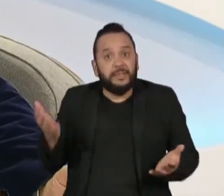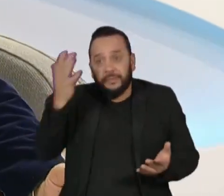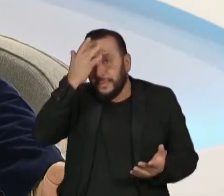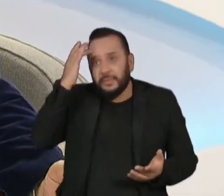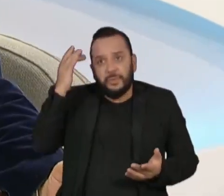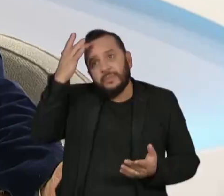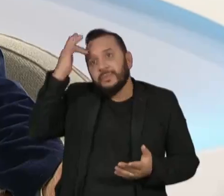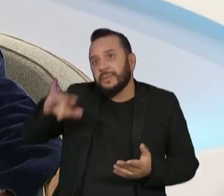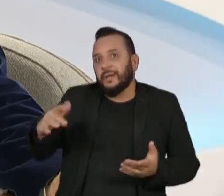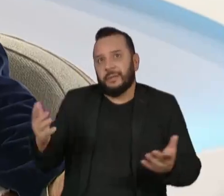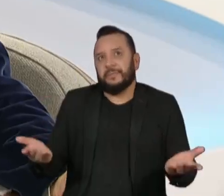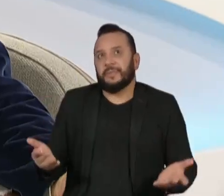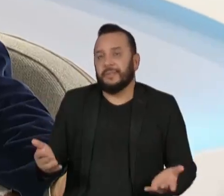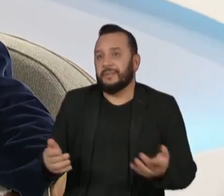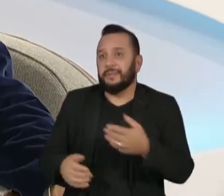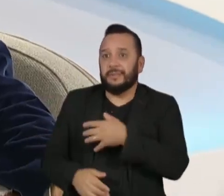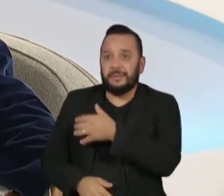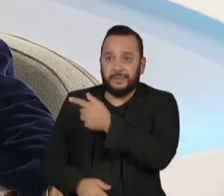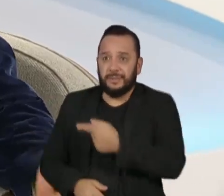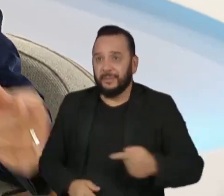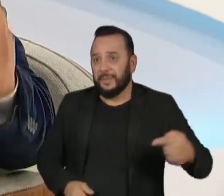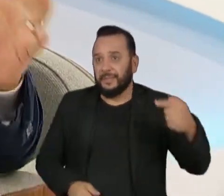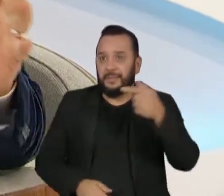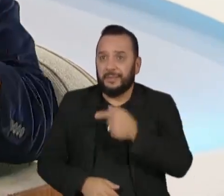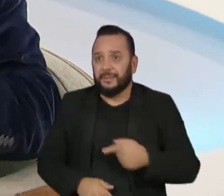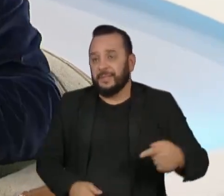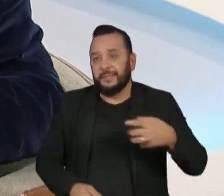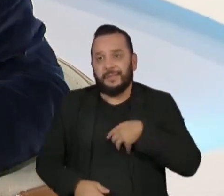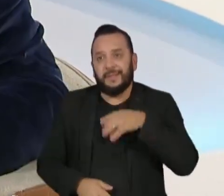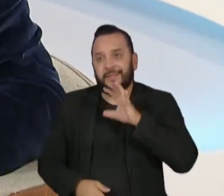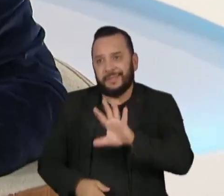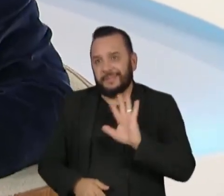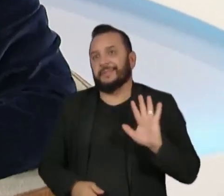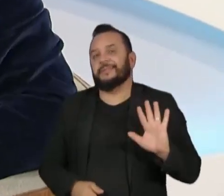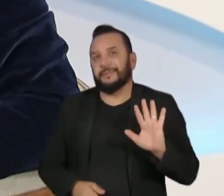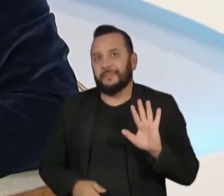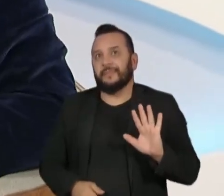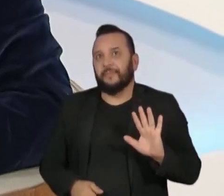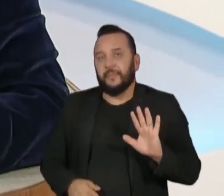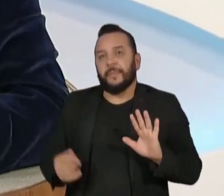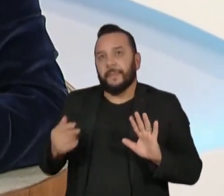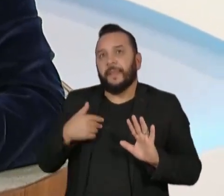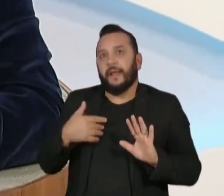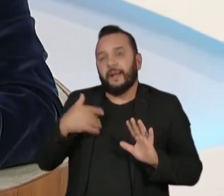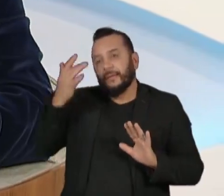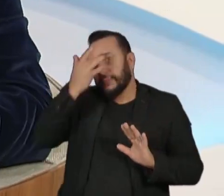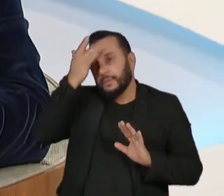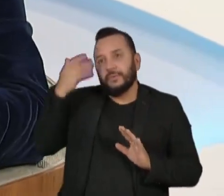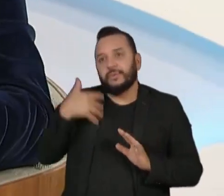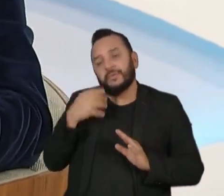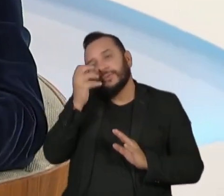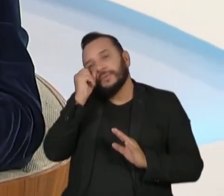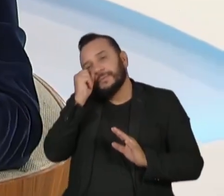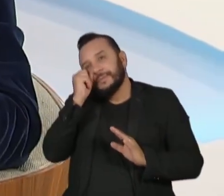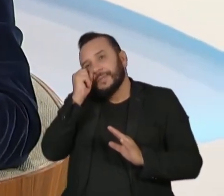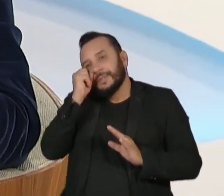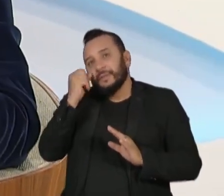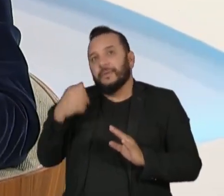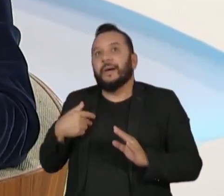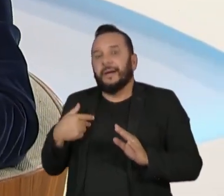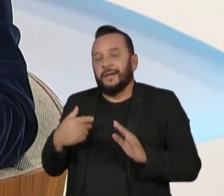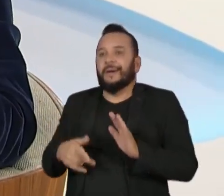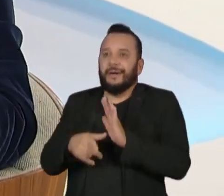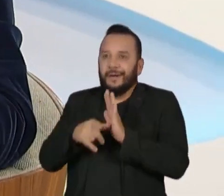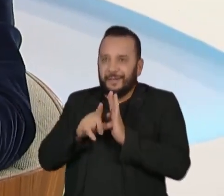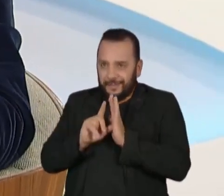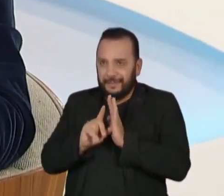não sabem que toda semana é assim. E aí eu comecei a botar um cara dormindo. Antes do gabinete do Sarney, um